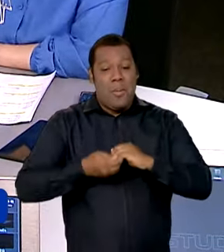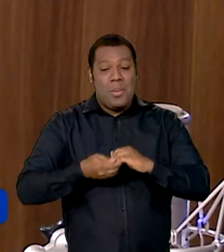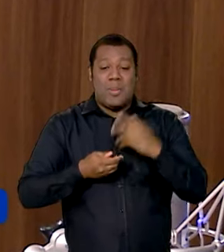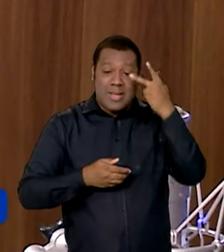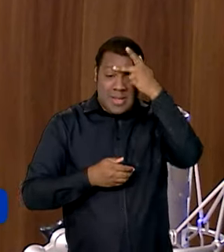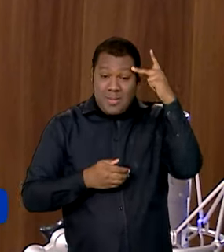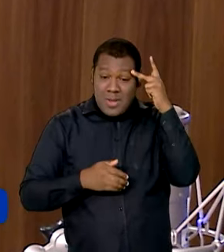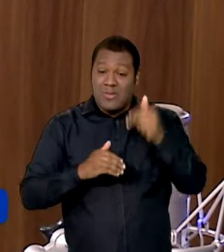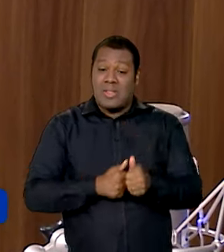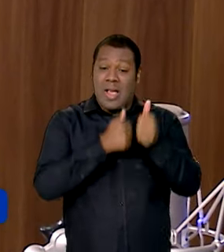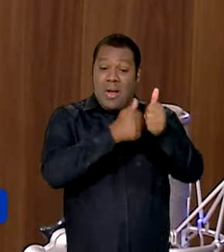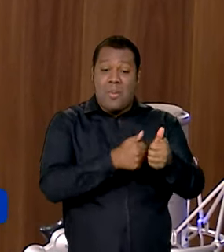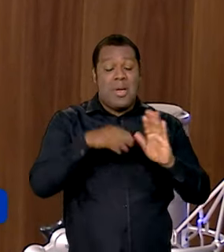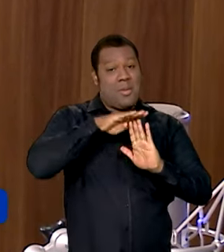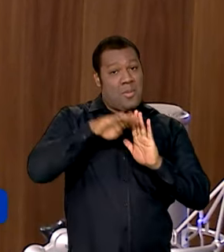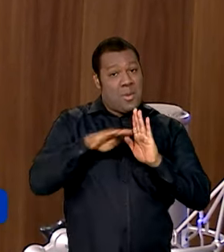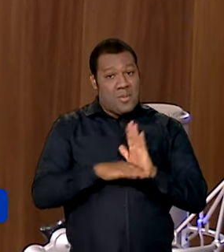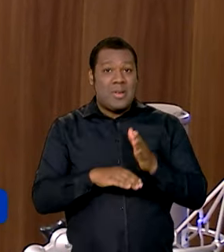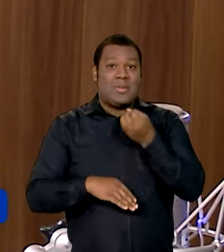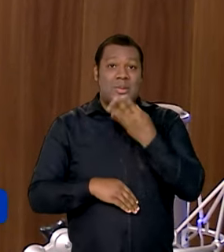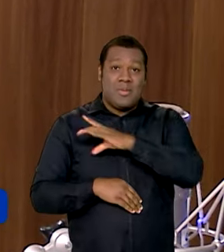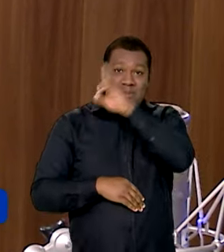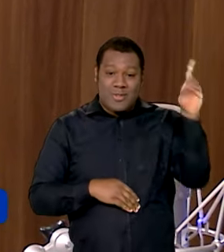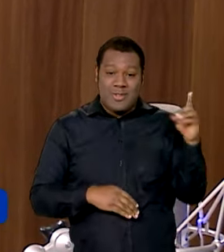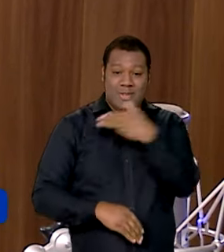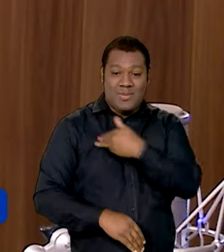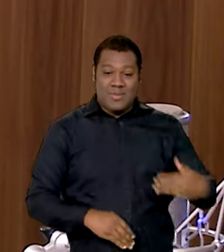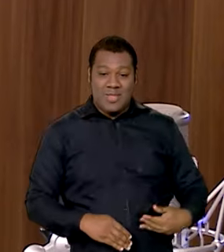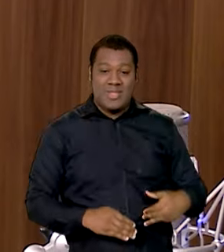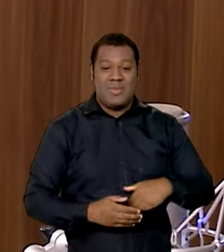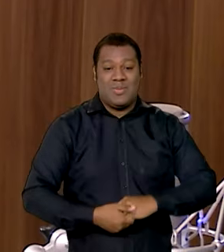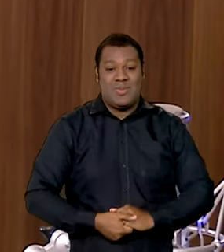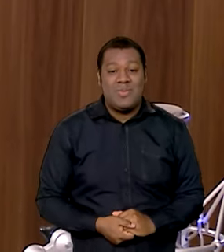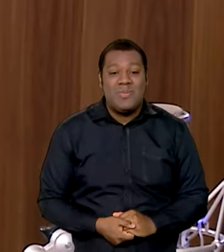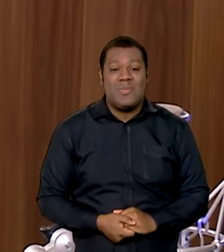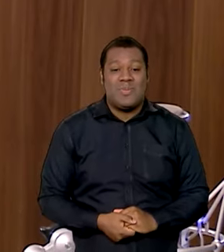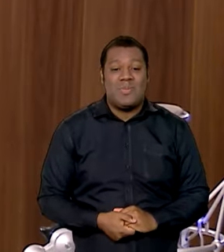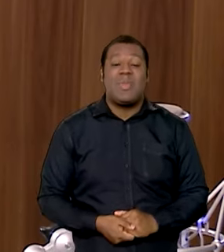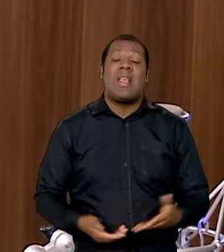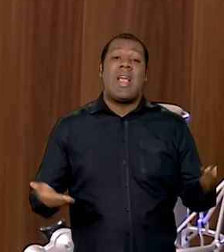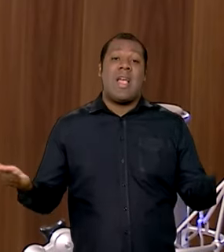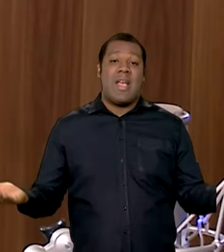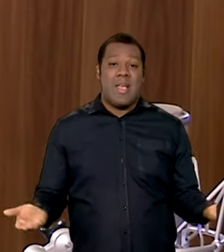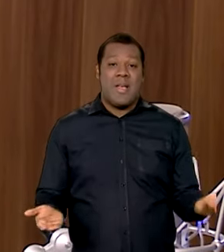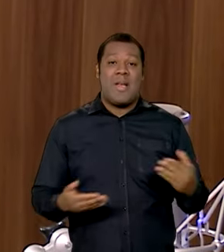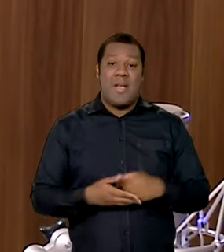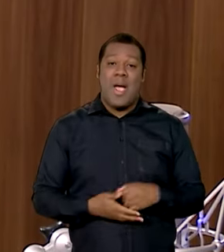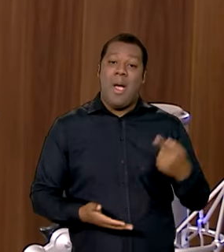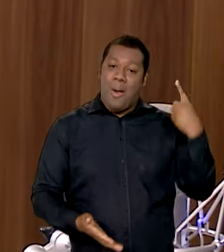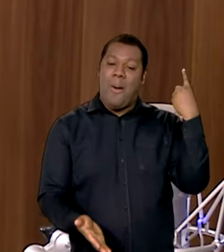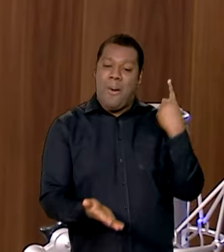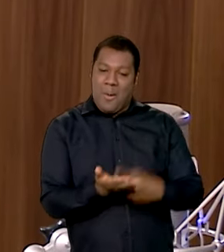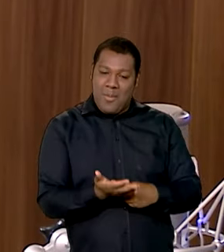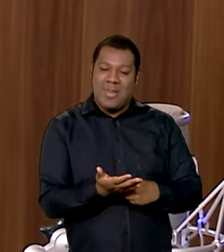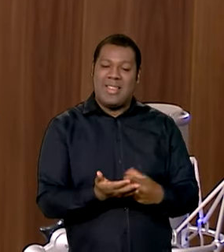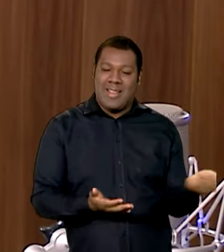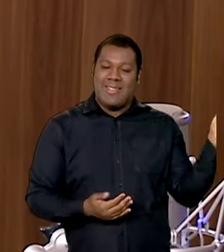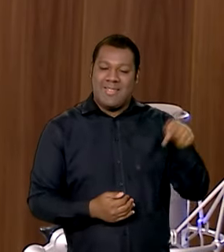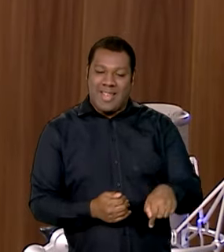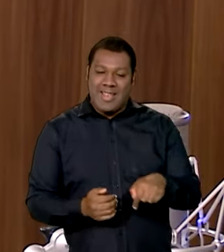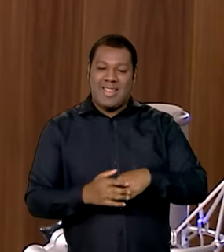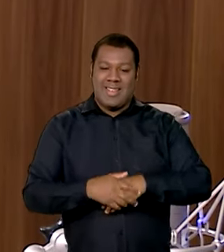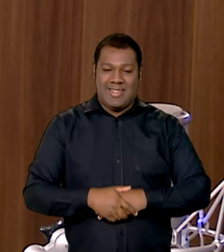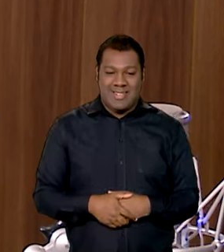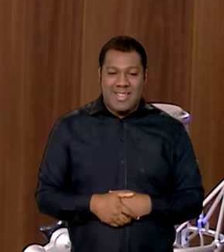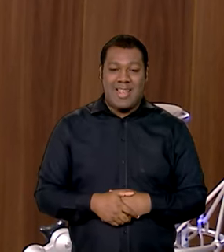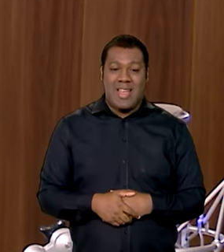do Bom dia Ministro eu estava devendo verdade né mas estou agora à disposição para poder interagir com você com toda